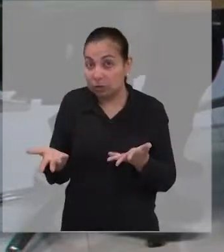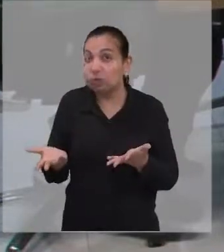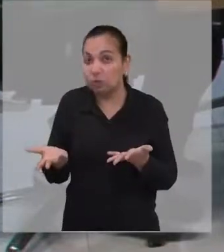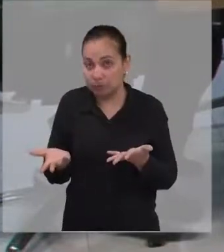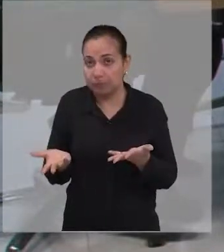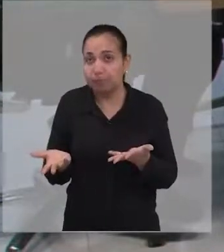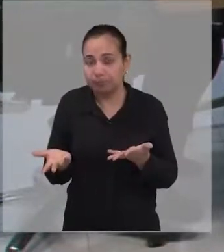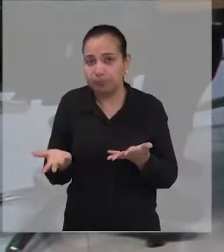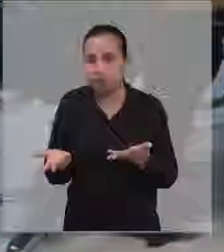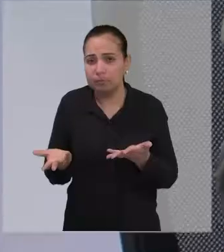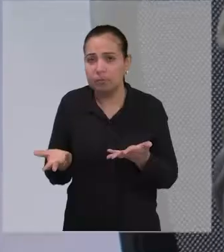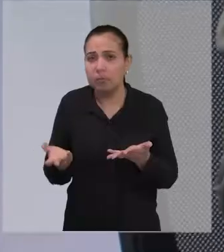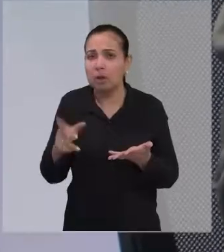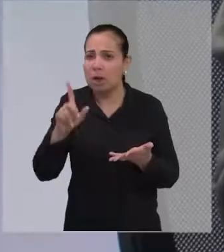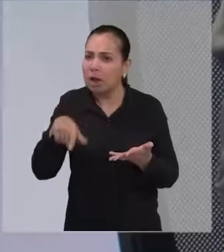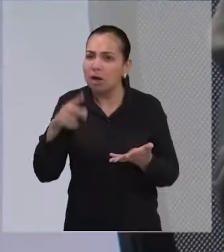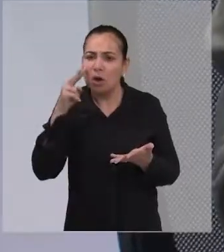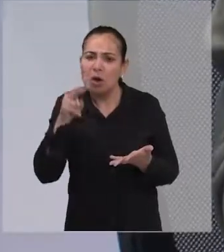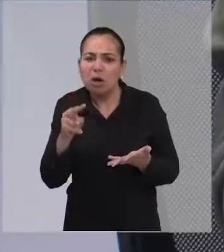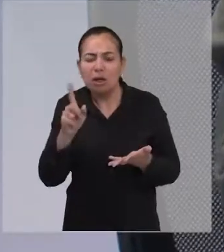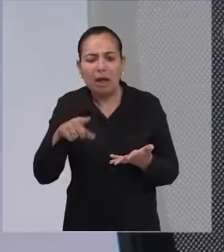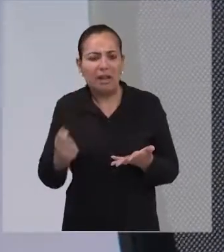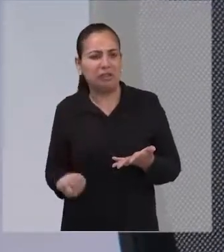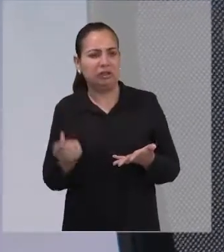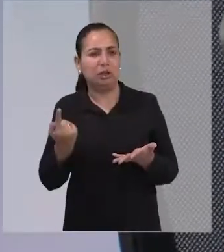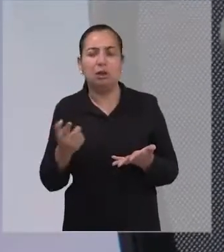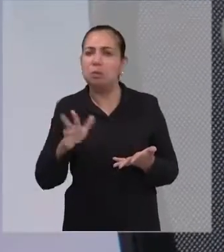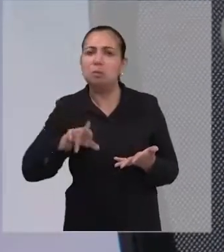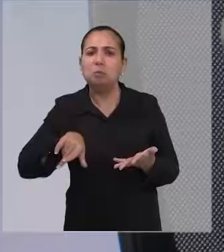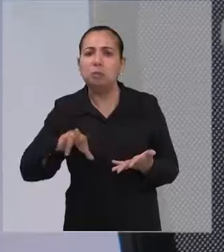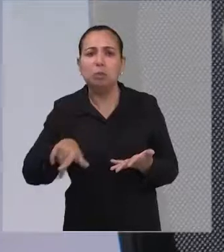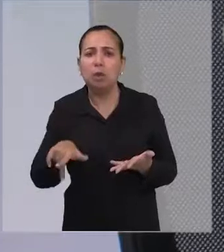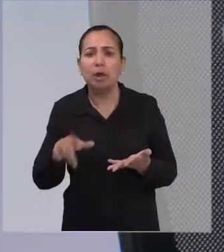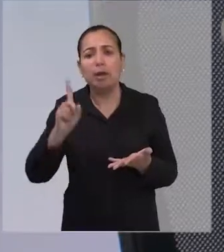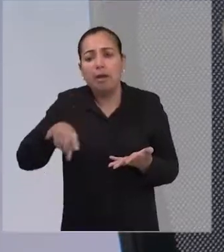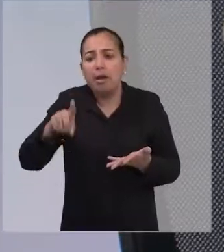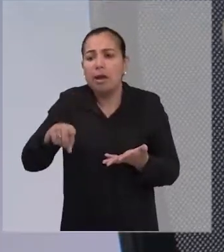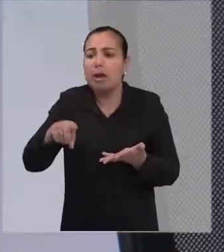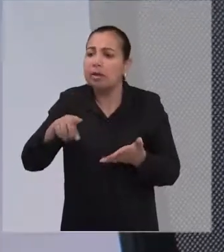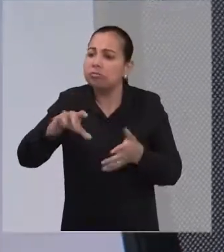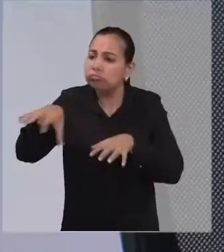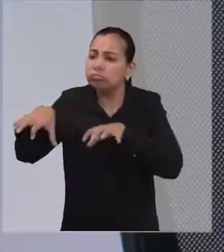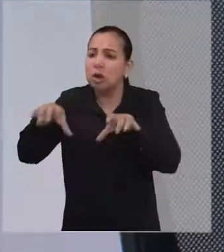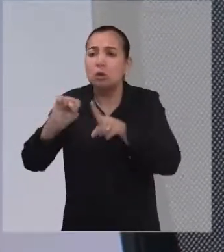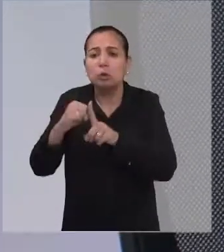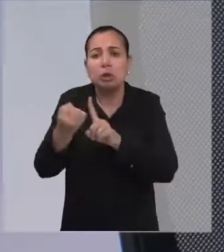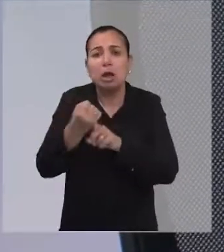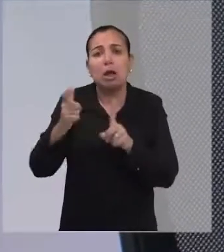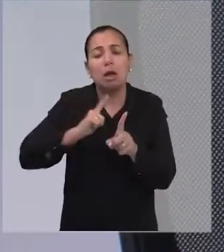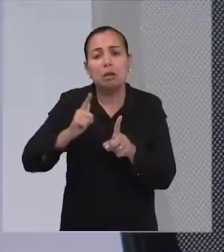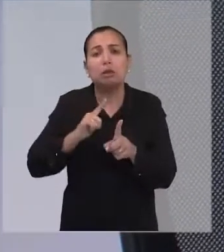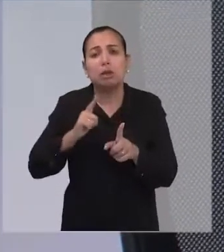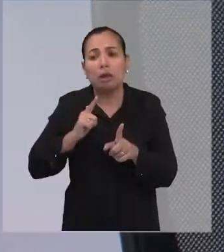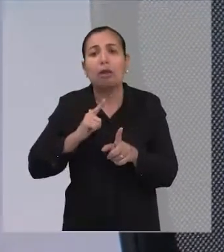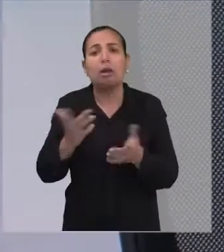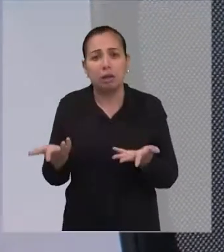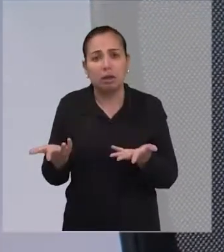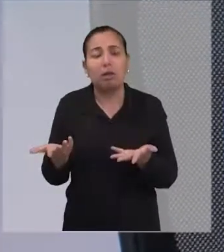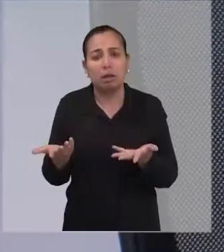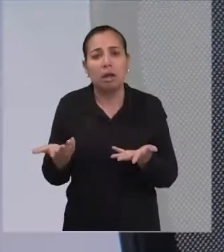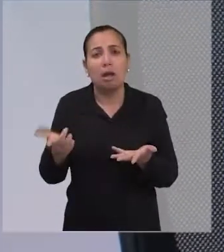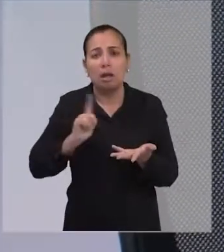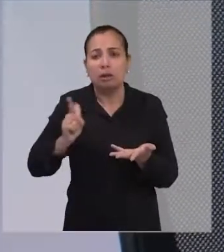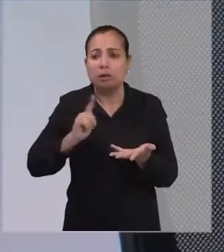Não é estranho que isso tivesse, e o reflexo dá na própria estrutura da sociedade. Né? A gente não consegue fazer a distribuição de riqueza nessa